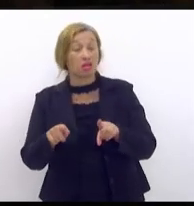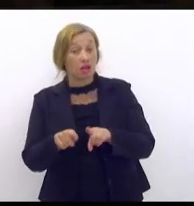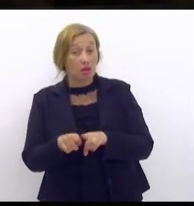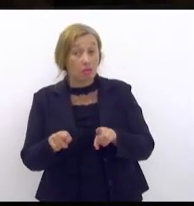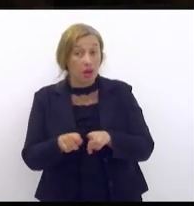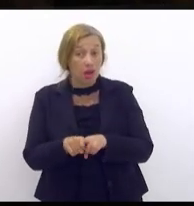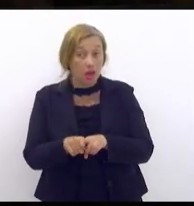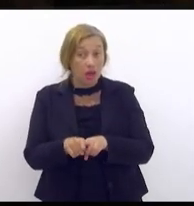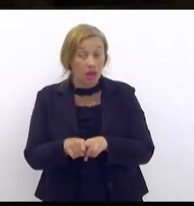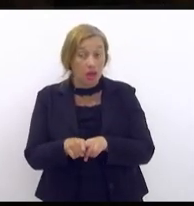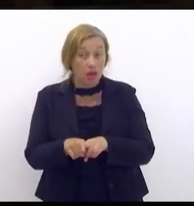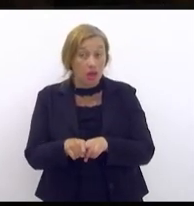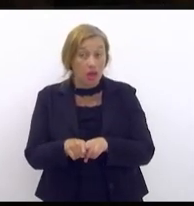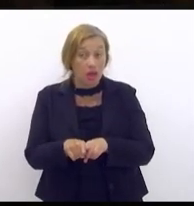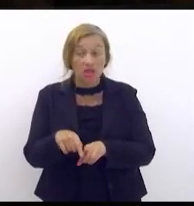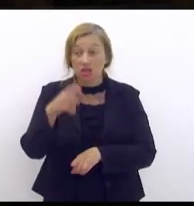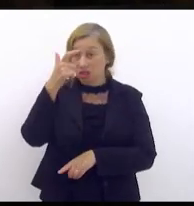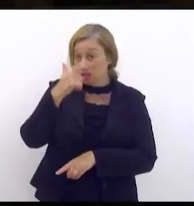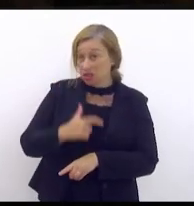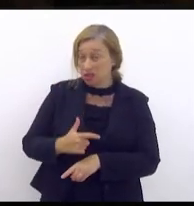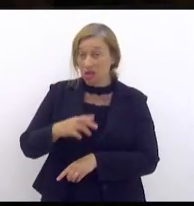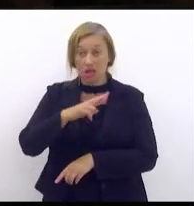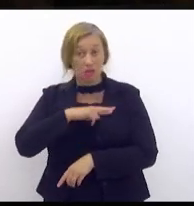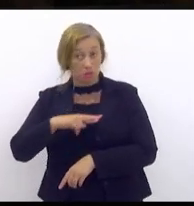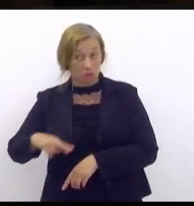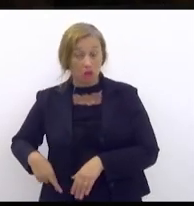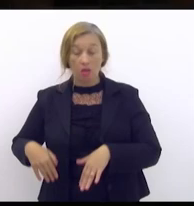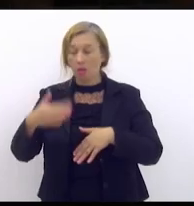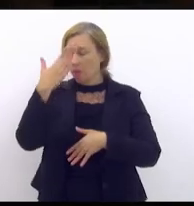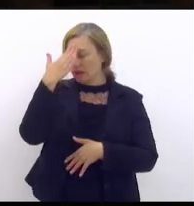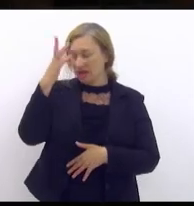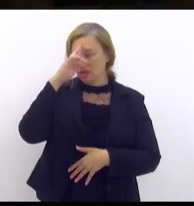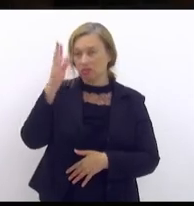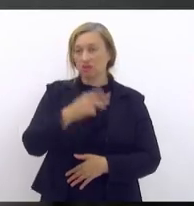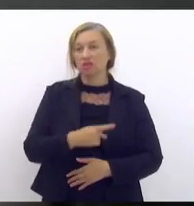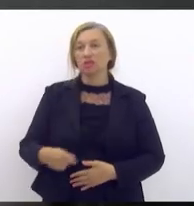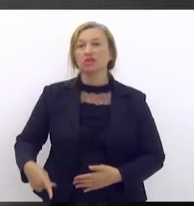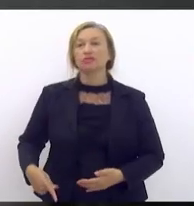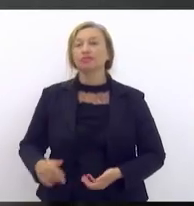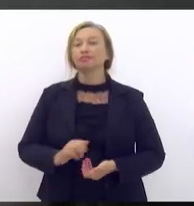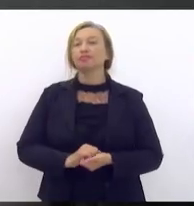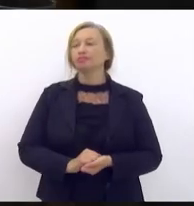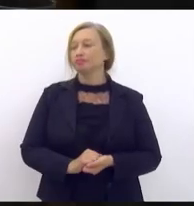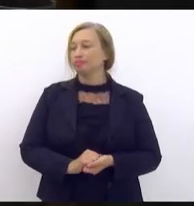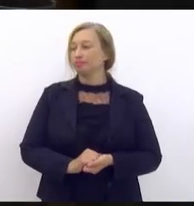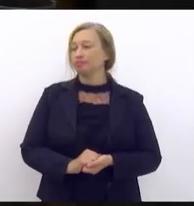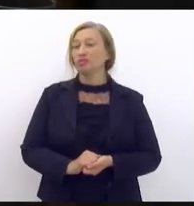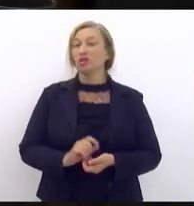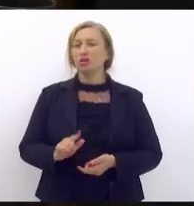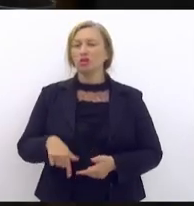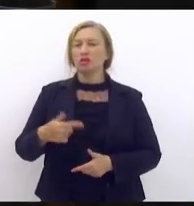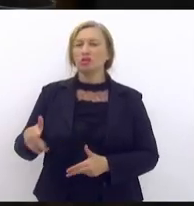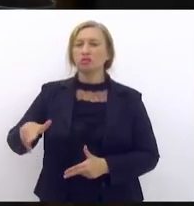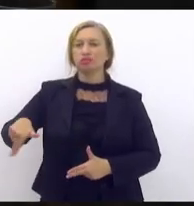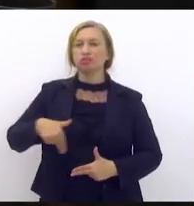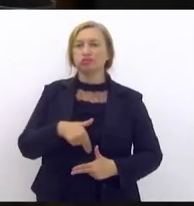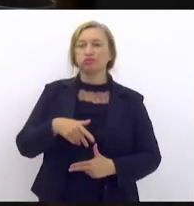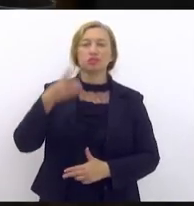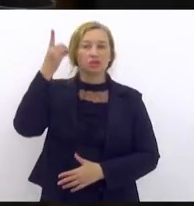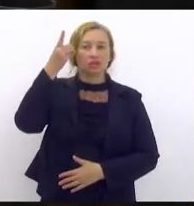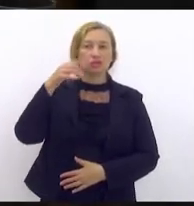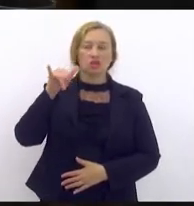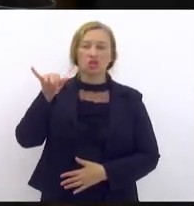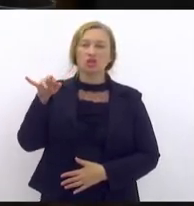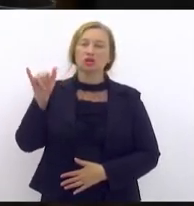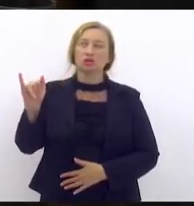e muito menos ainda de serem republicanos. Muito obrigado, senhor presidente. Próximo orador inscrito é o nobre deputado Yuri.